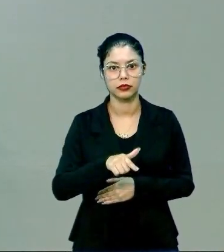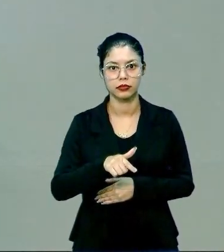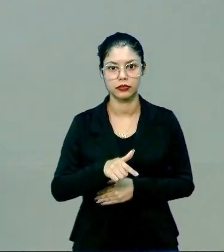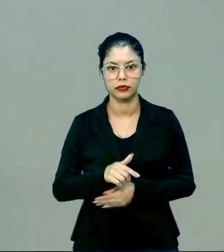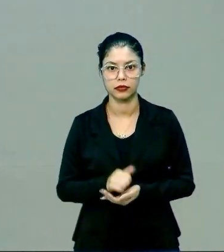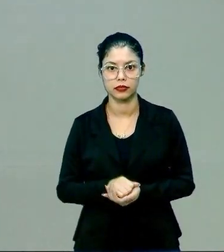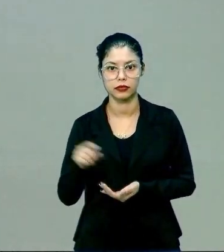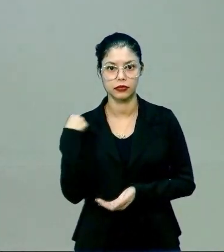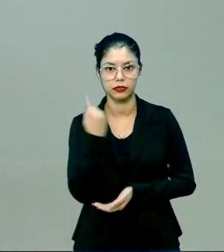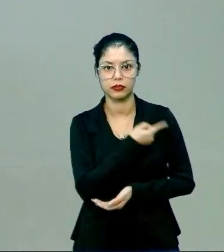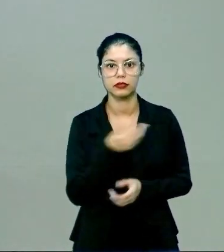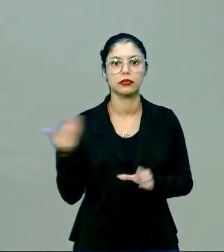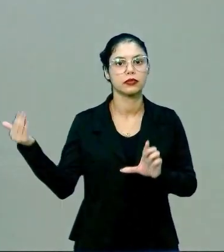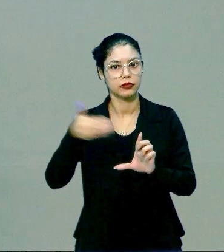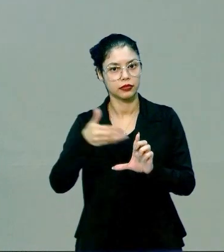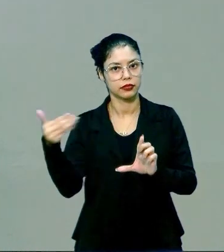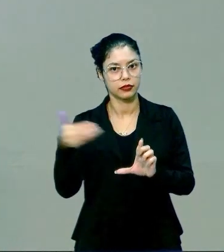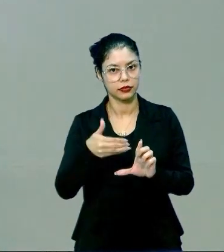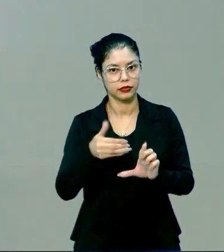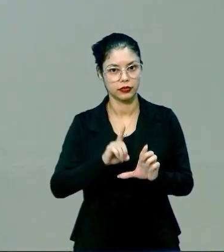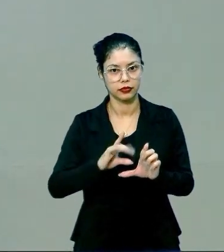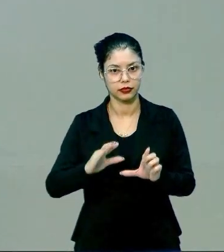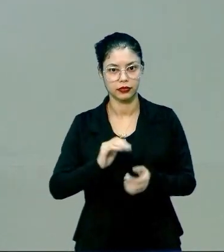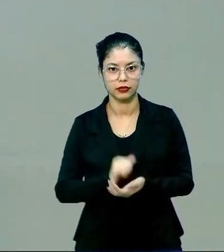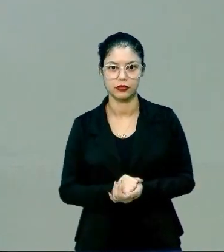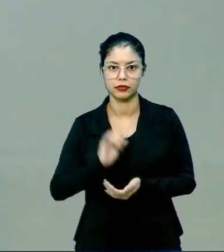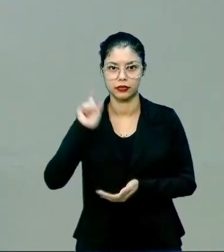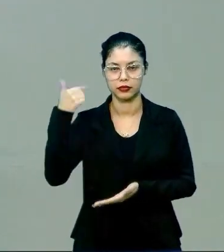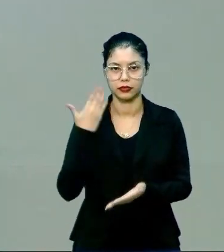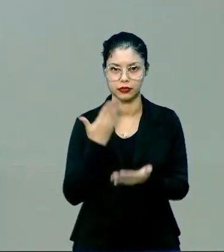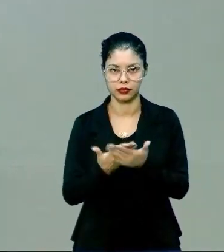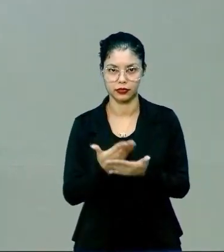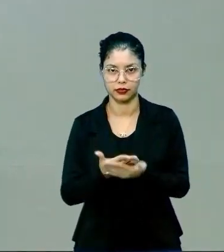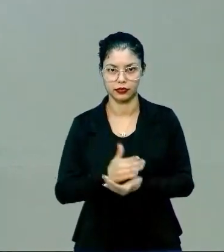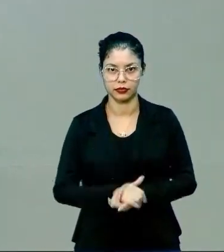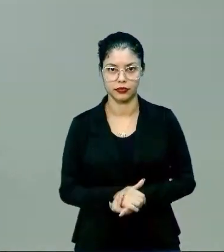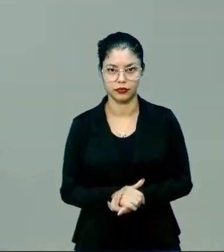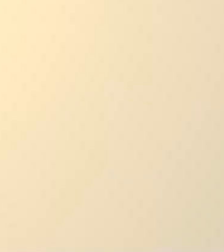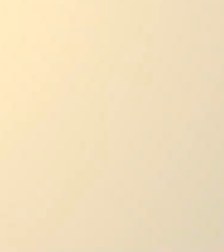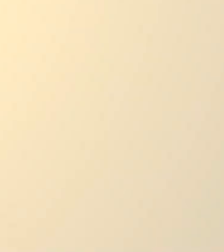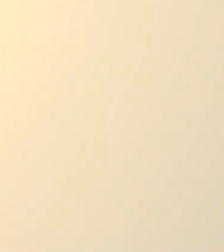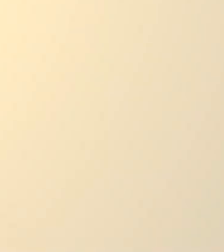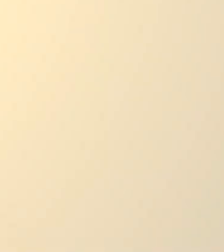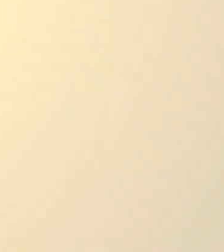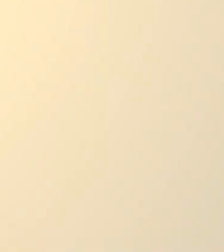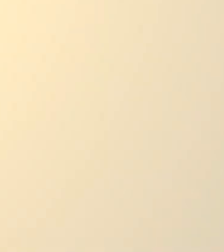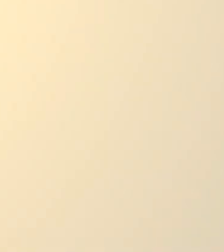a nossa aula, acesse a plataforma Eduque e até a próxima aula.